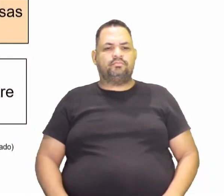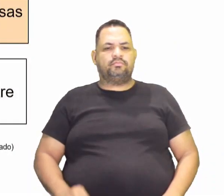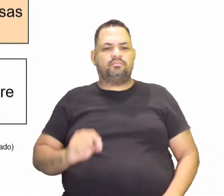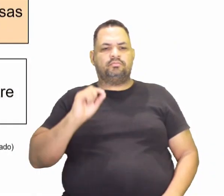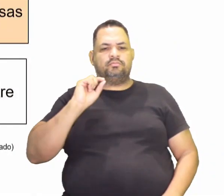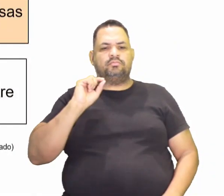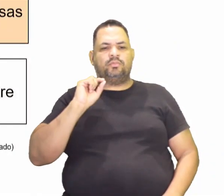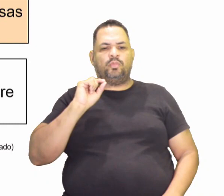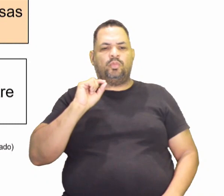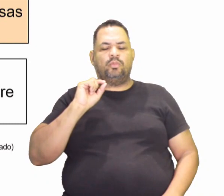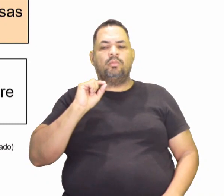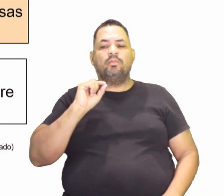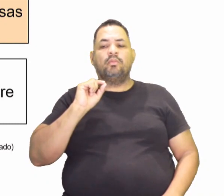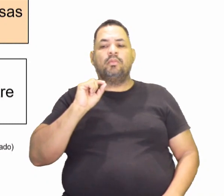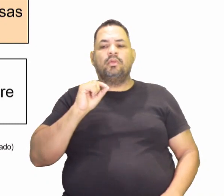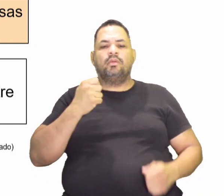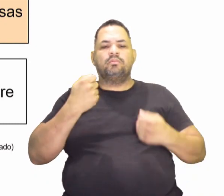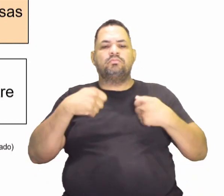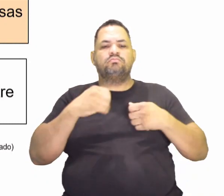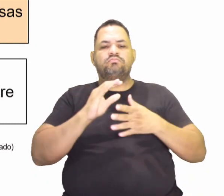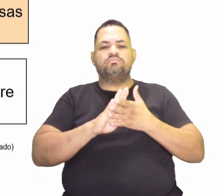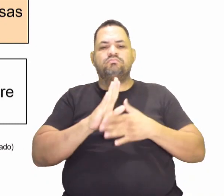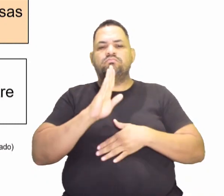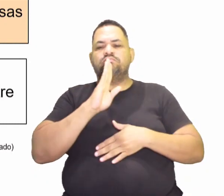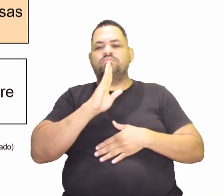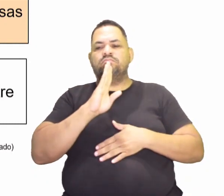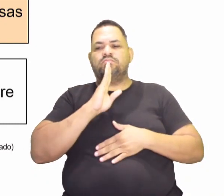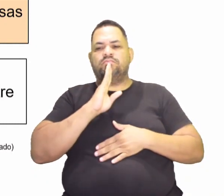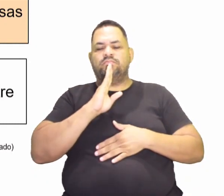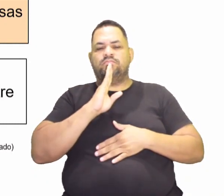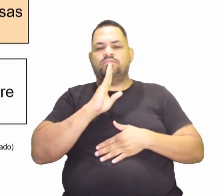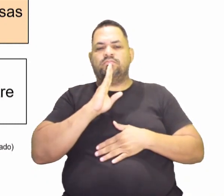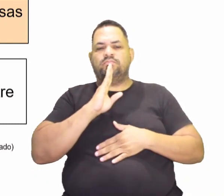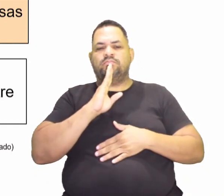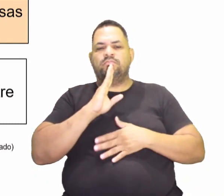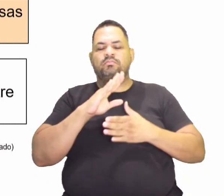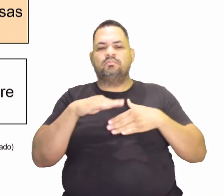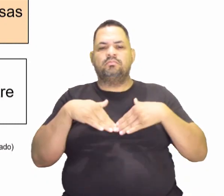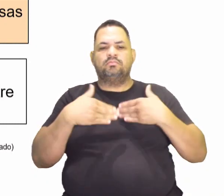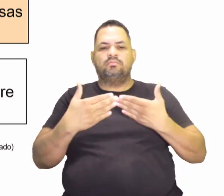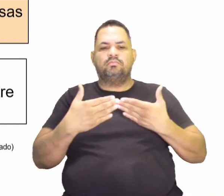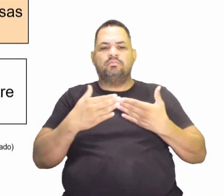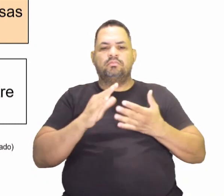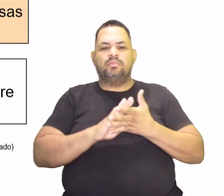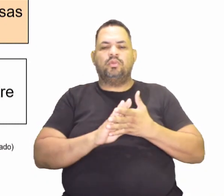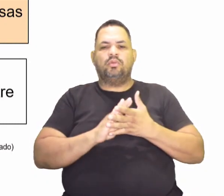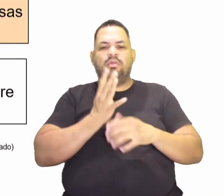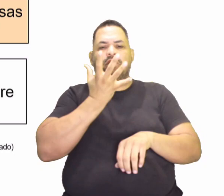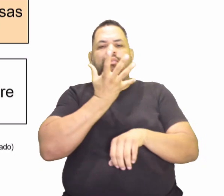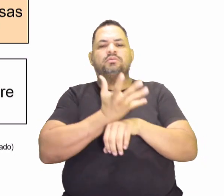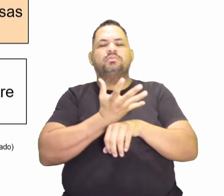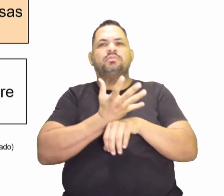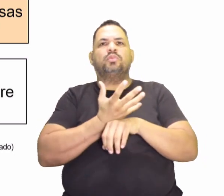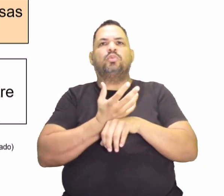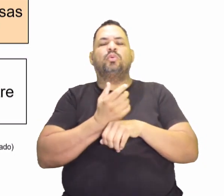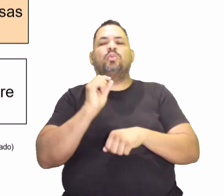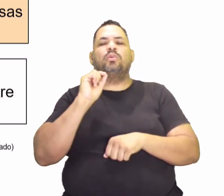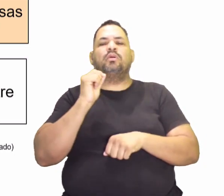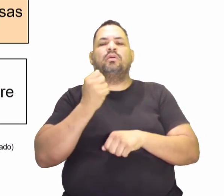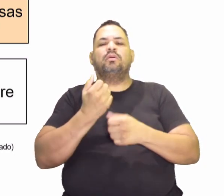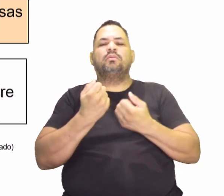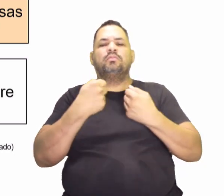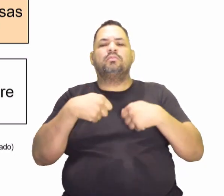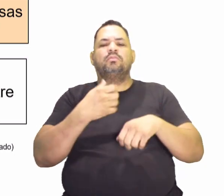O que é possível conhecer, gente? Você sabe o que é possível conhecer? Aí coloca aí a disciplina de filosofia. O que é possível